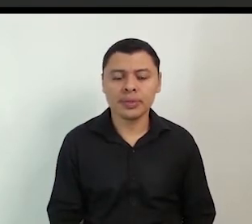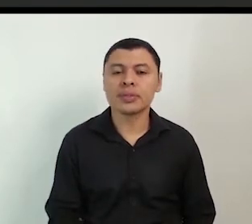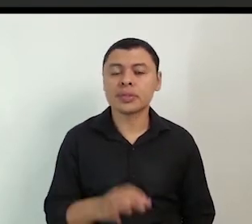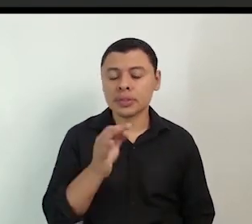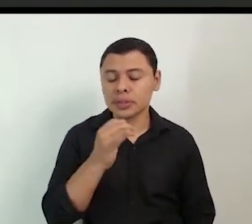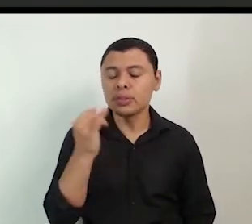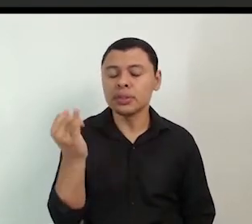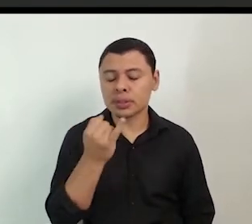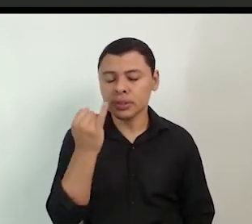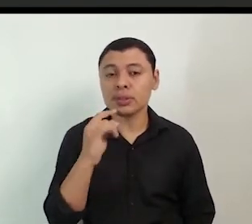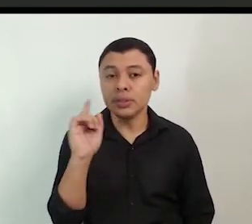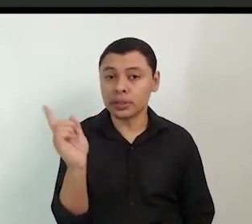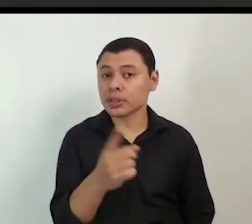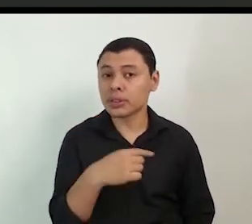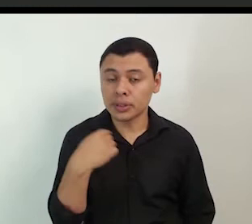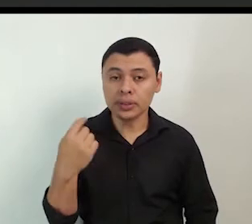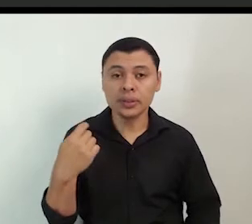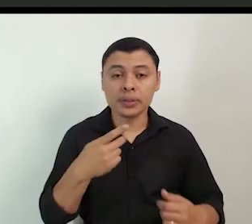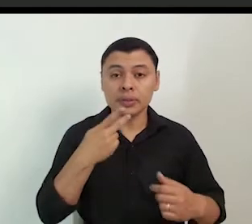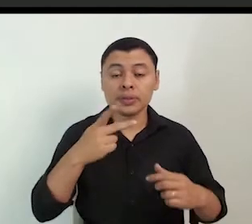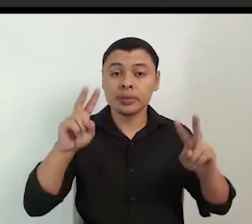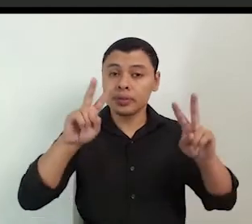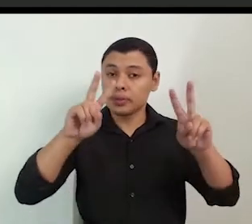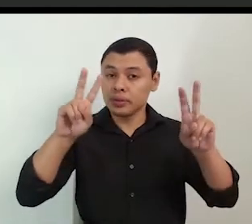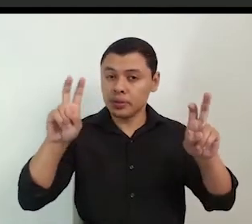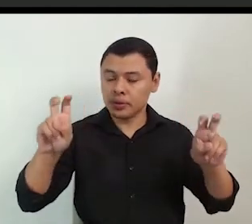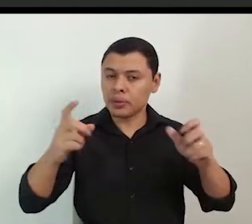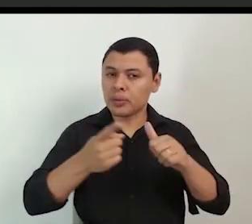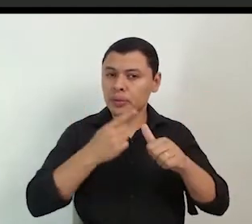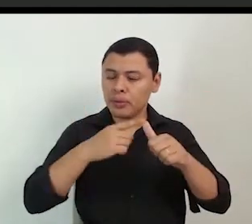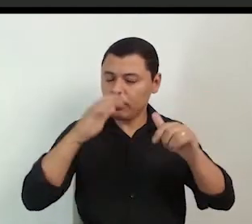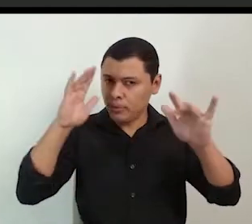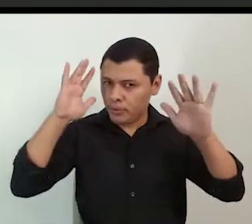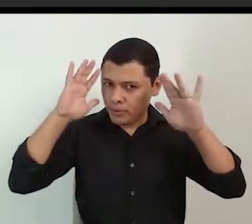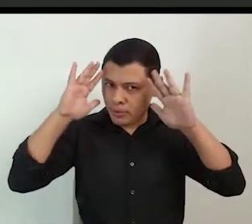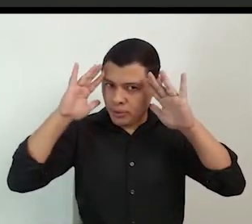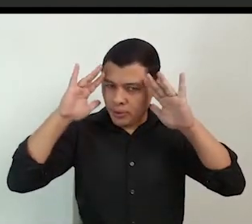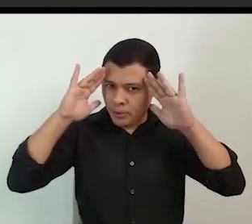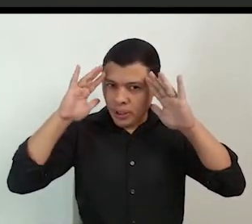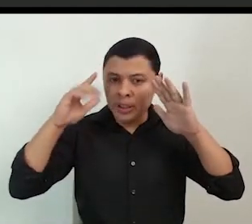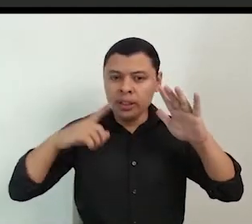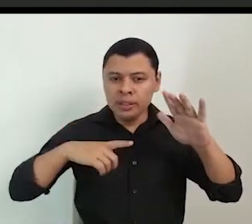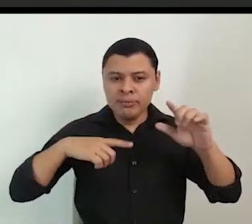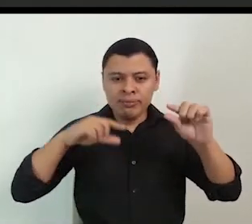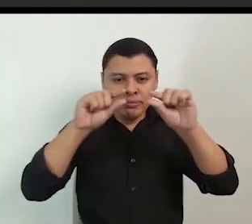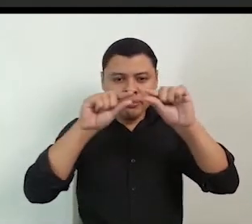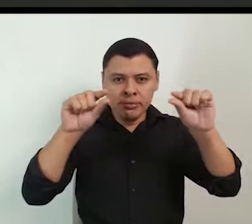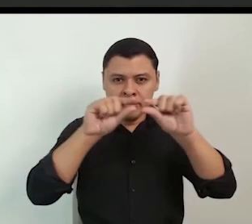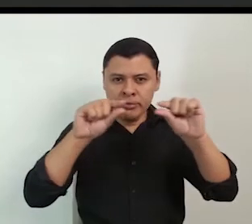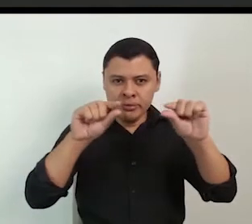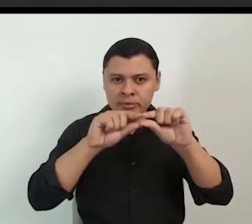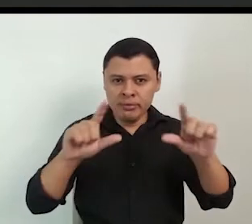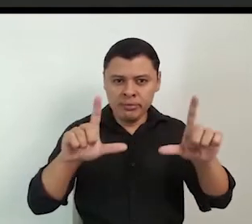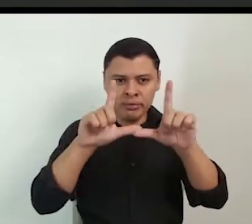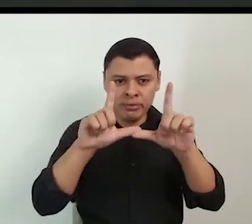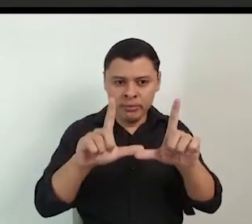gente comece esse tema fazendo uma reflexão muito interessante que está disponível aí no nosso slide no Prezi,